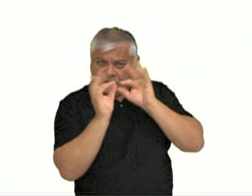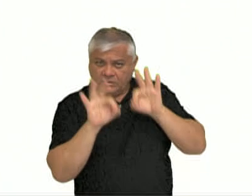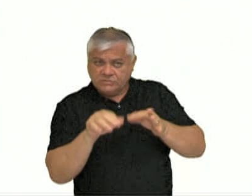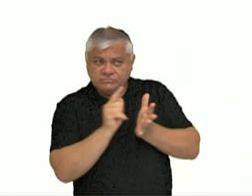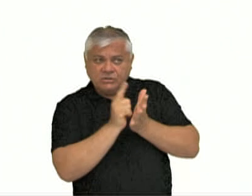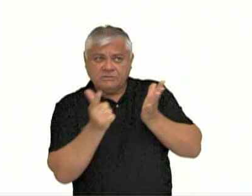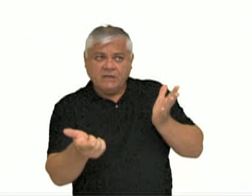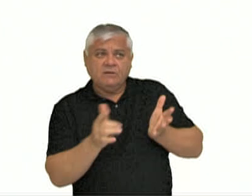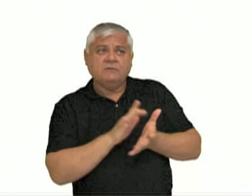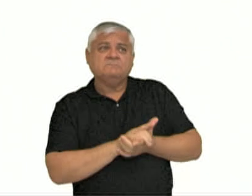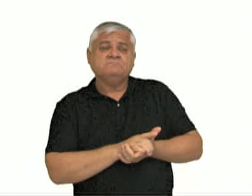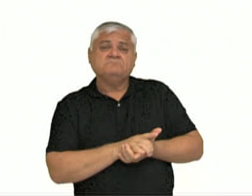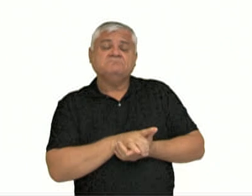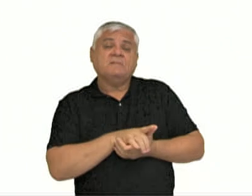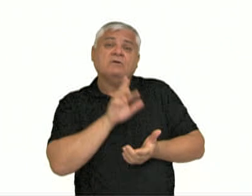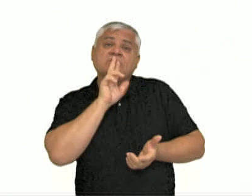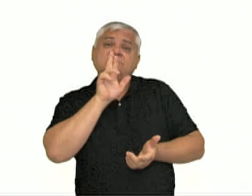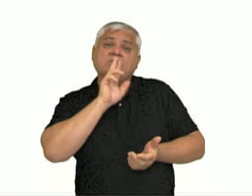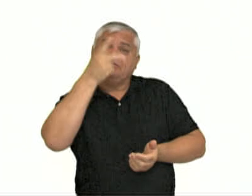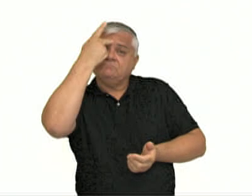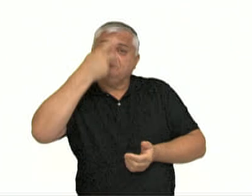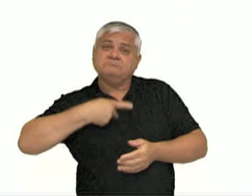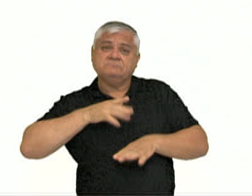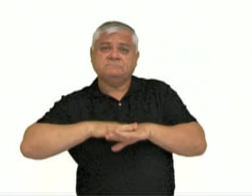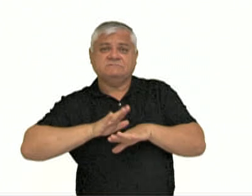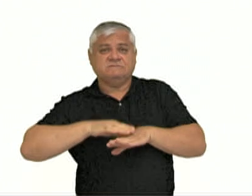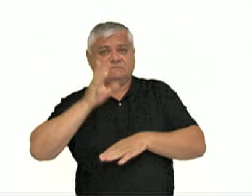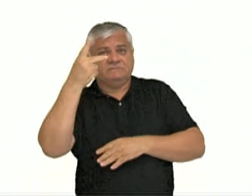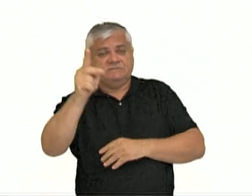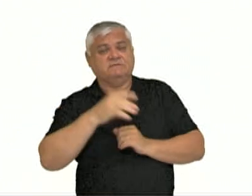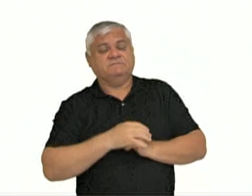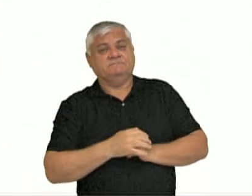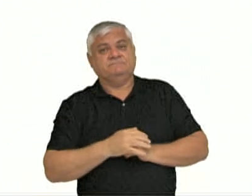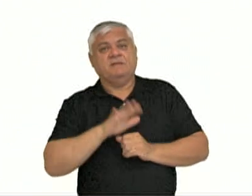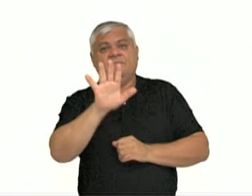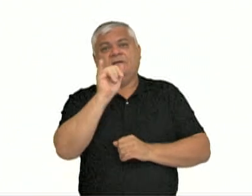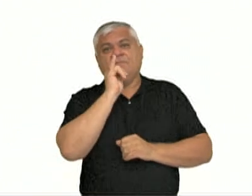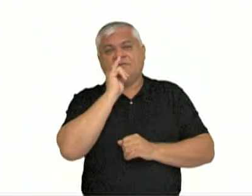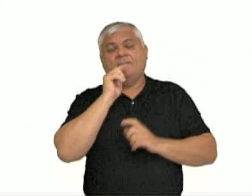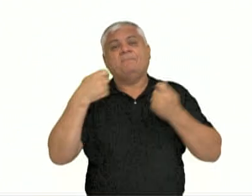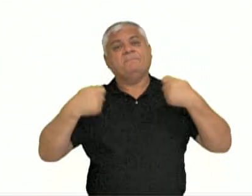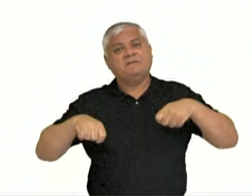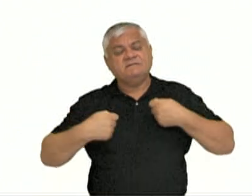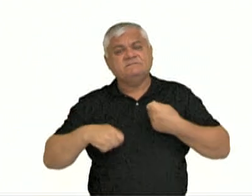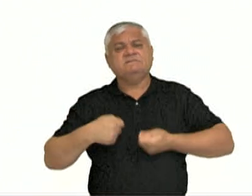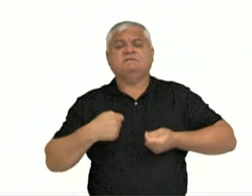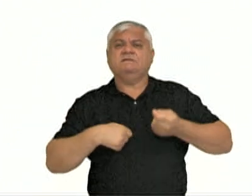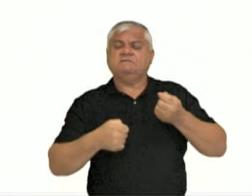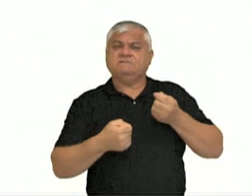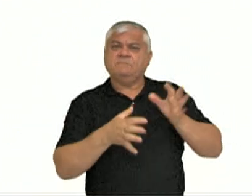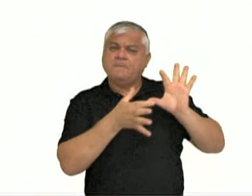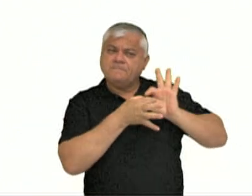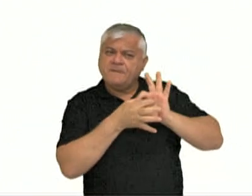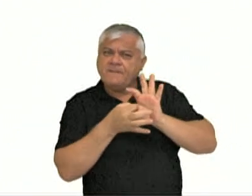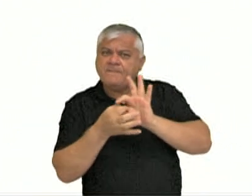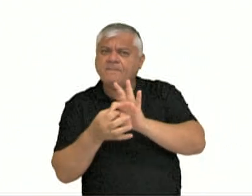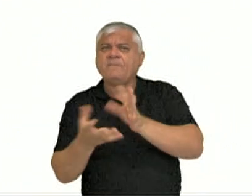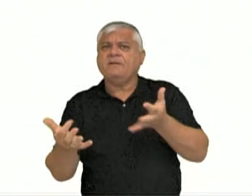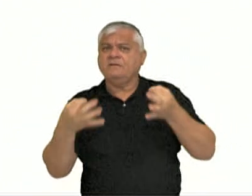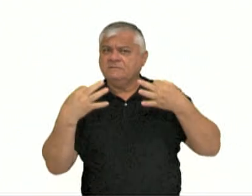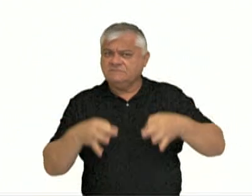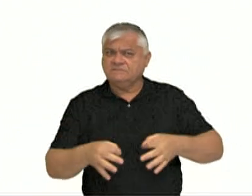jornal? Então, a resposta é tua, pessoal. Mas, por exemplo, você tem que usar argumentos para validar essa sua